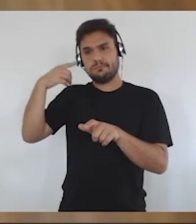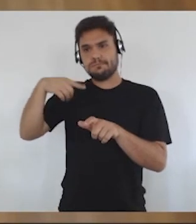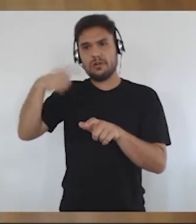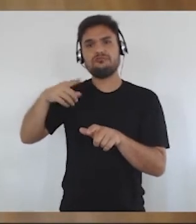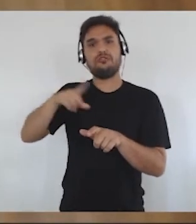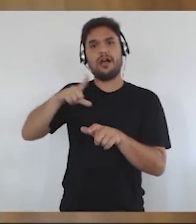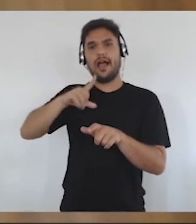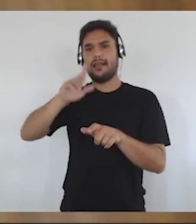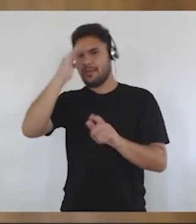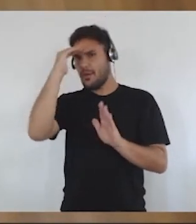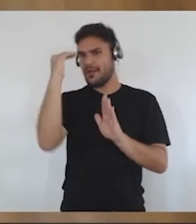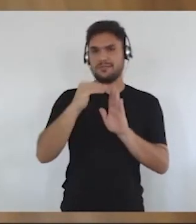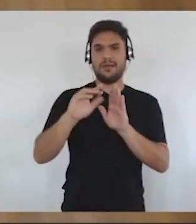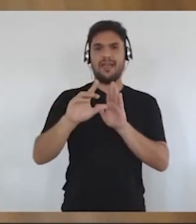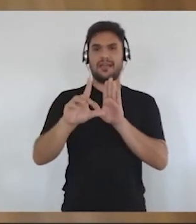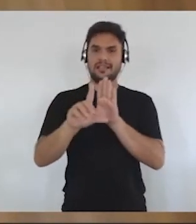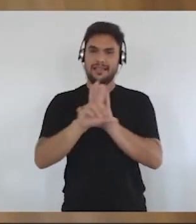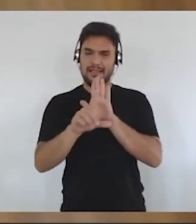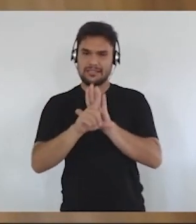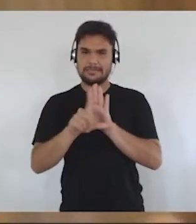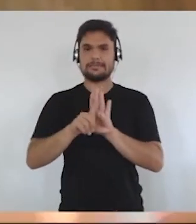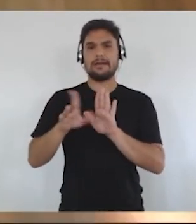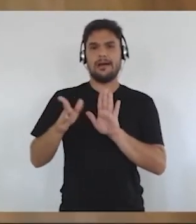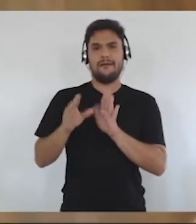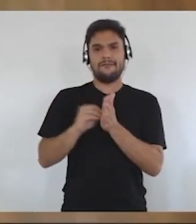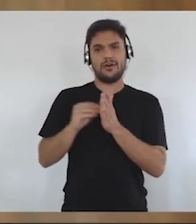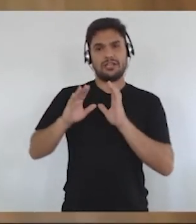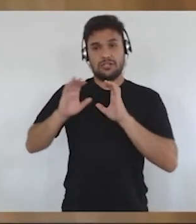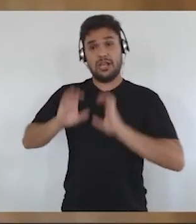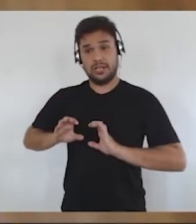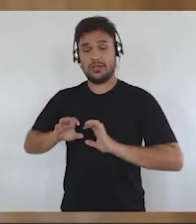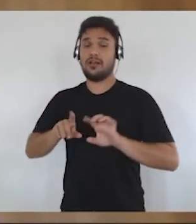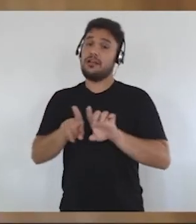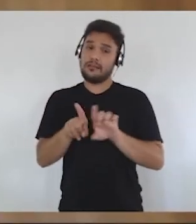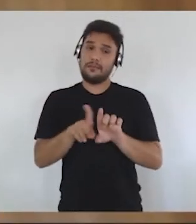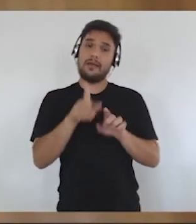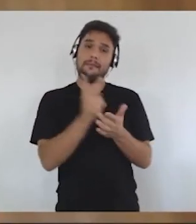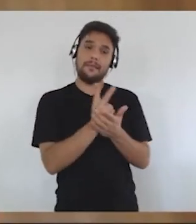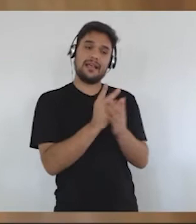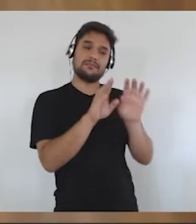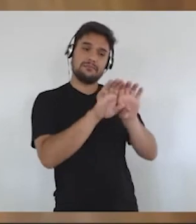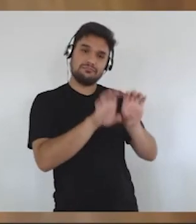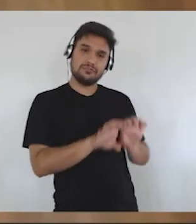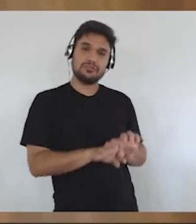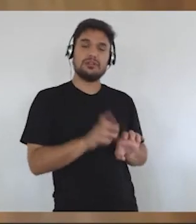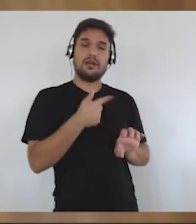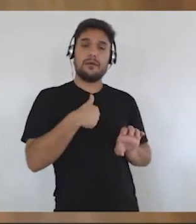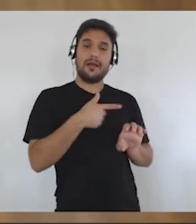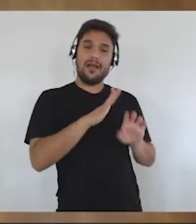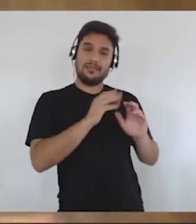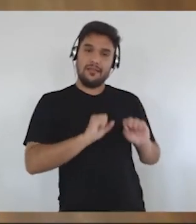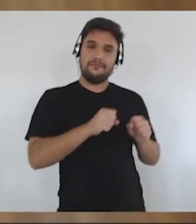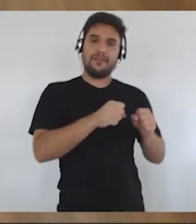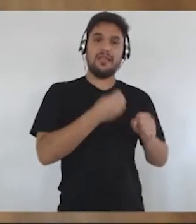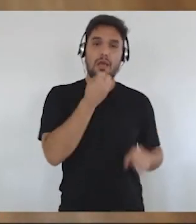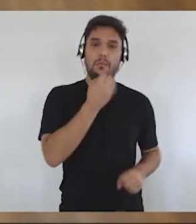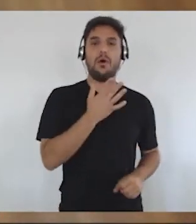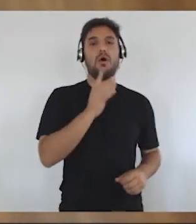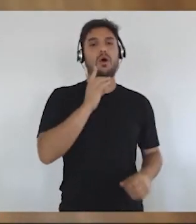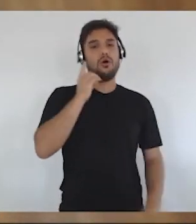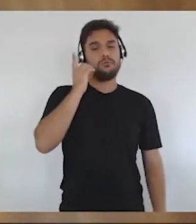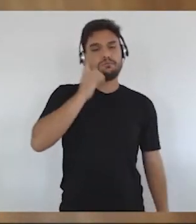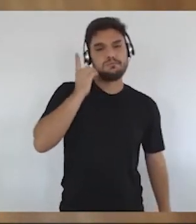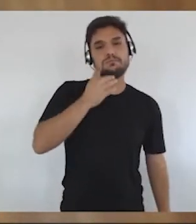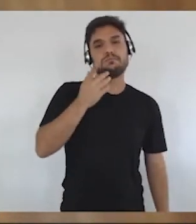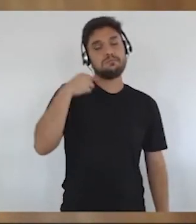suas obrigações e cometam faltas disciplinares, era a estrutura também para defender aqueles bons profissionais nas constantes violações